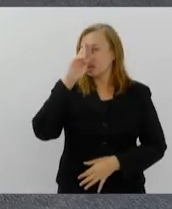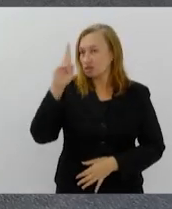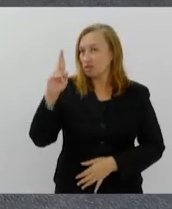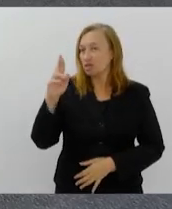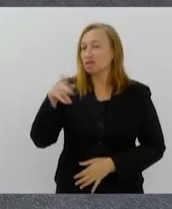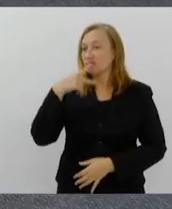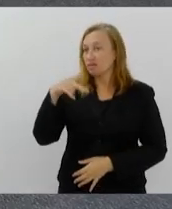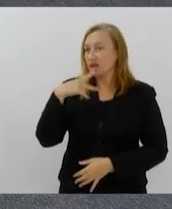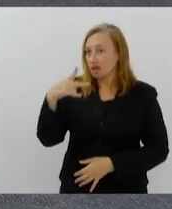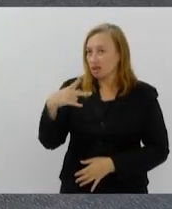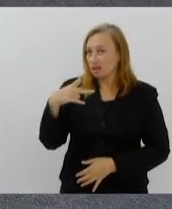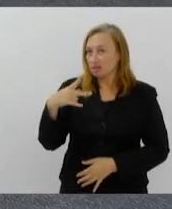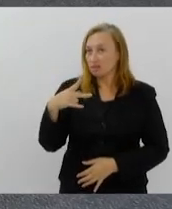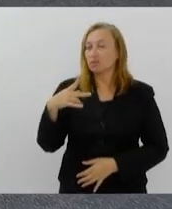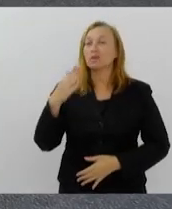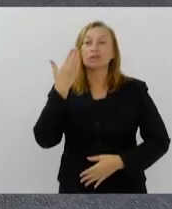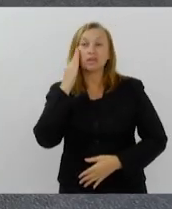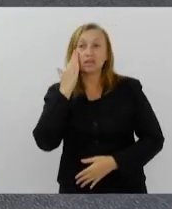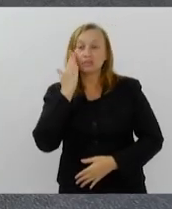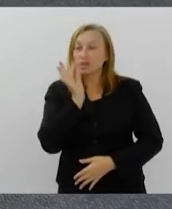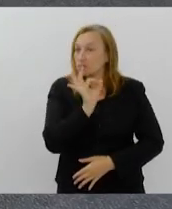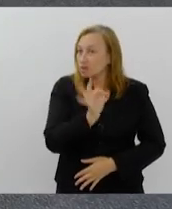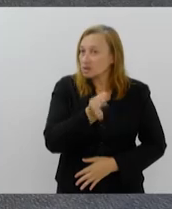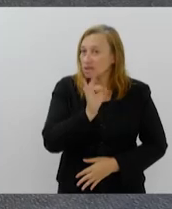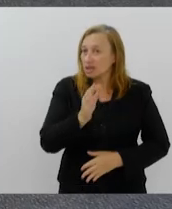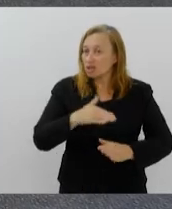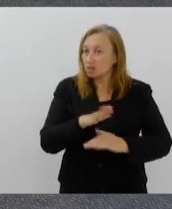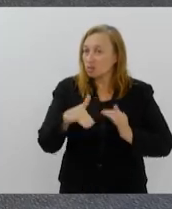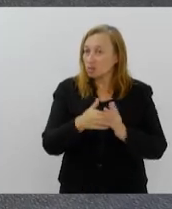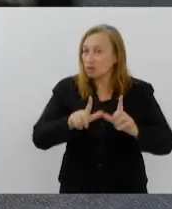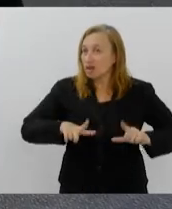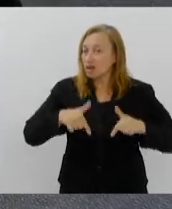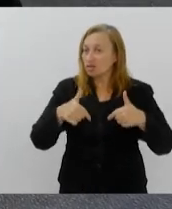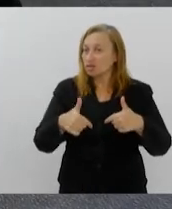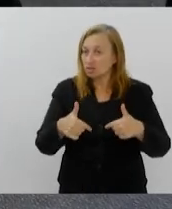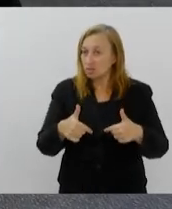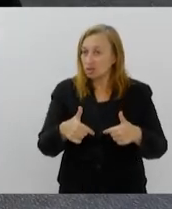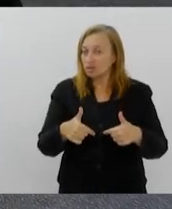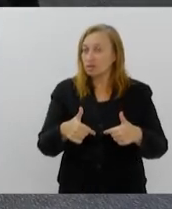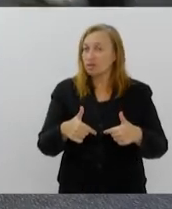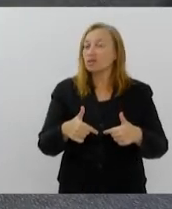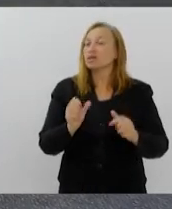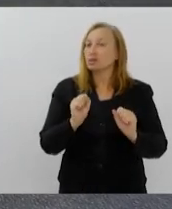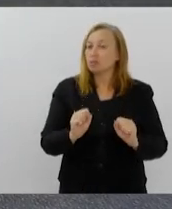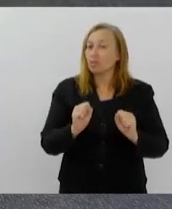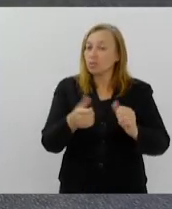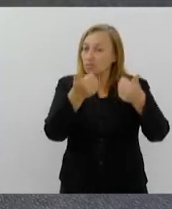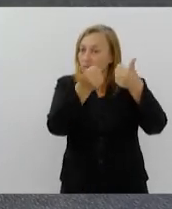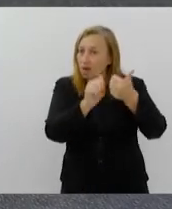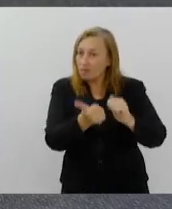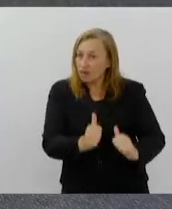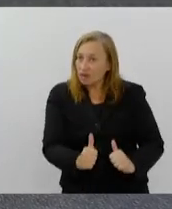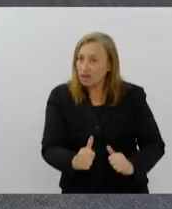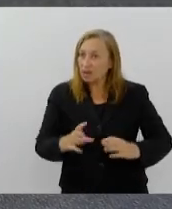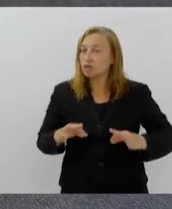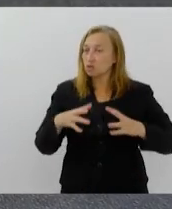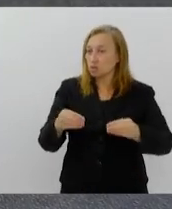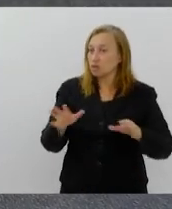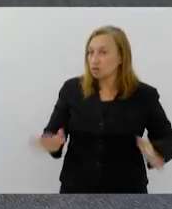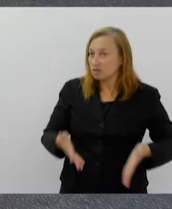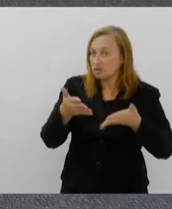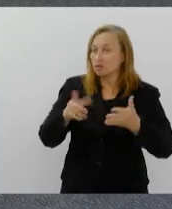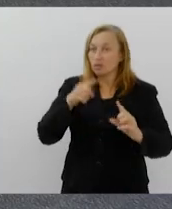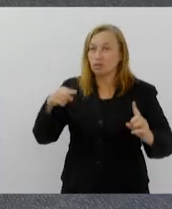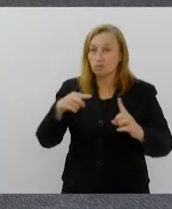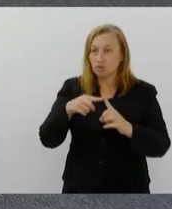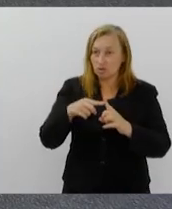um juízo qualitativo dessas ações que possam verificar as aderências dessas iniciativas e